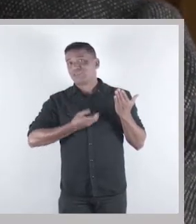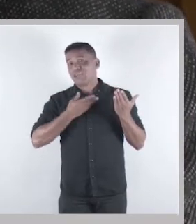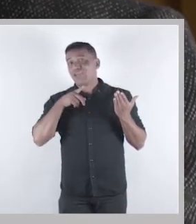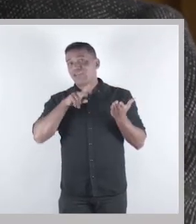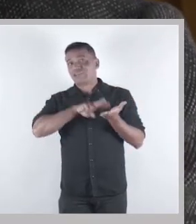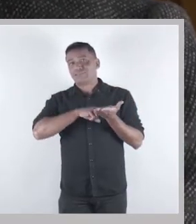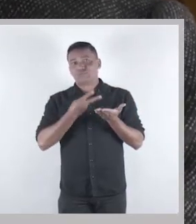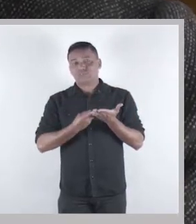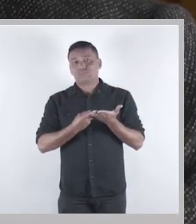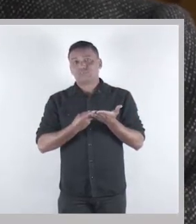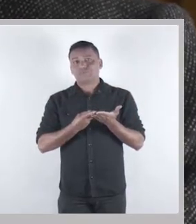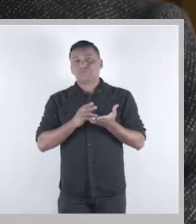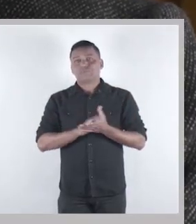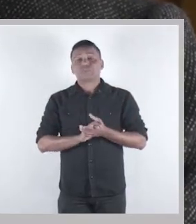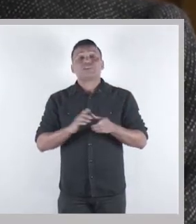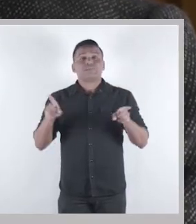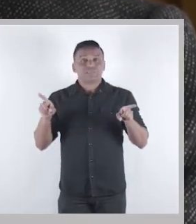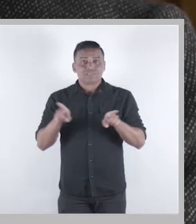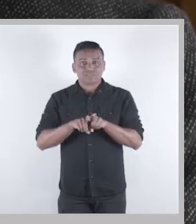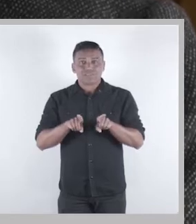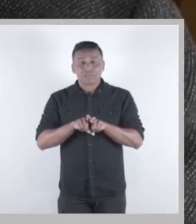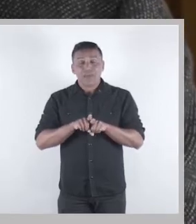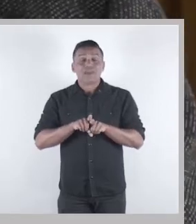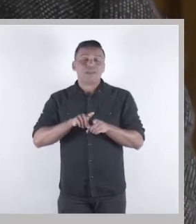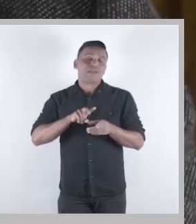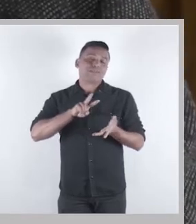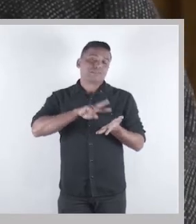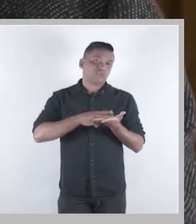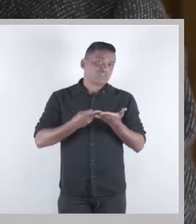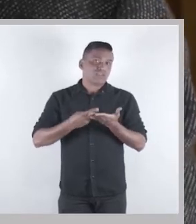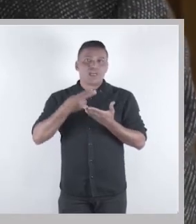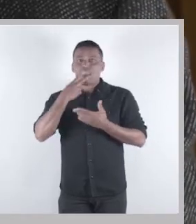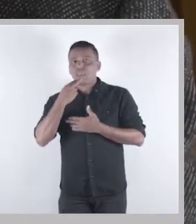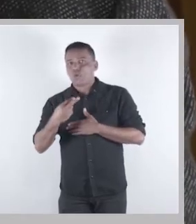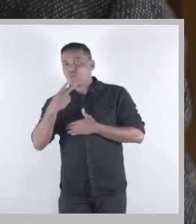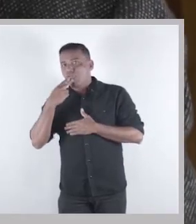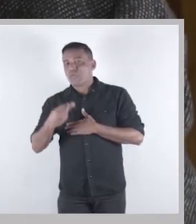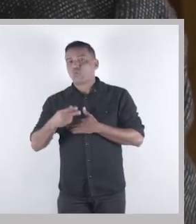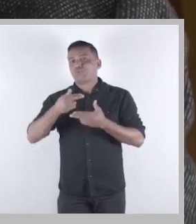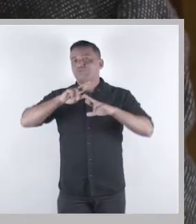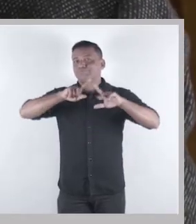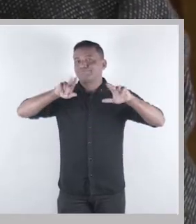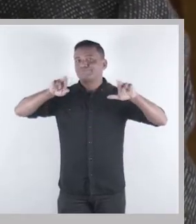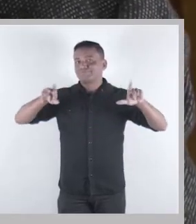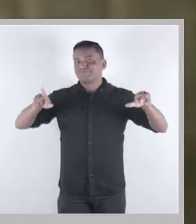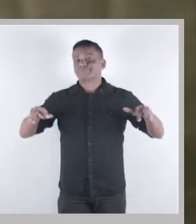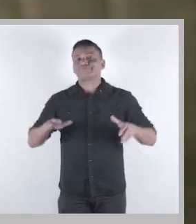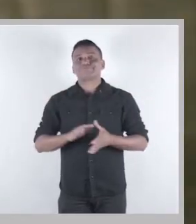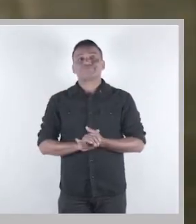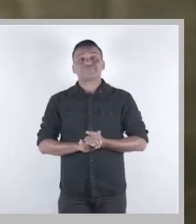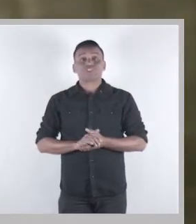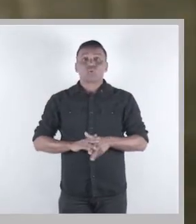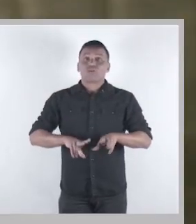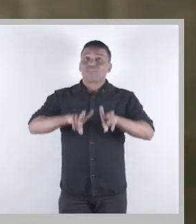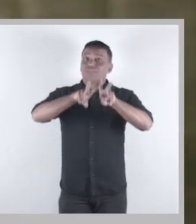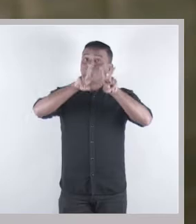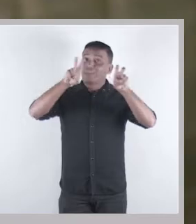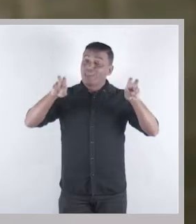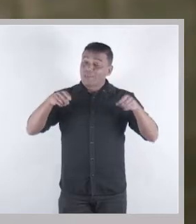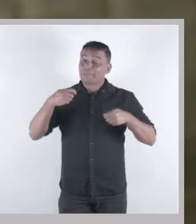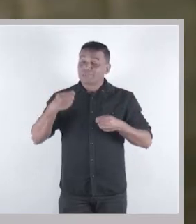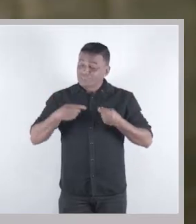diversas línguas Então acho que esse é um tema que a gente precisa de bater por